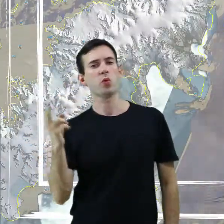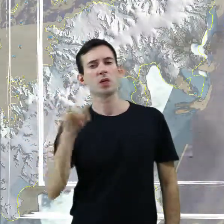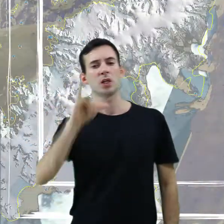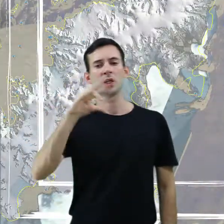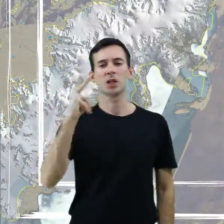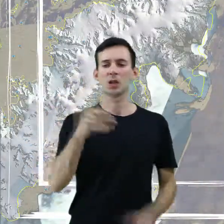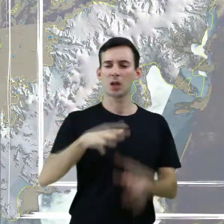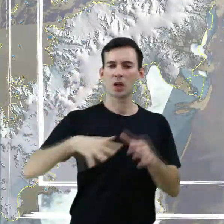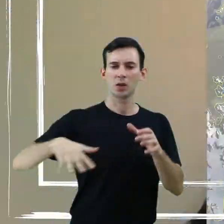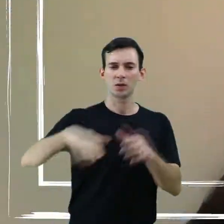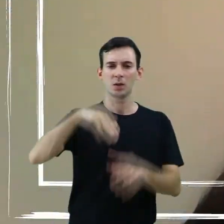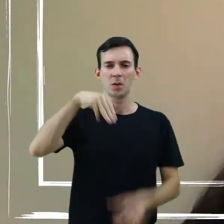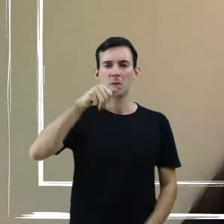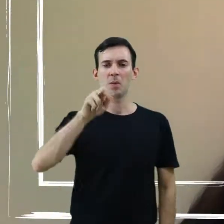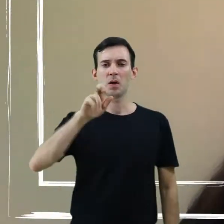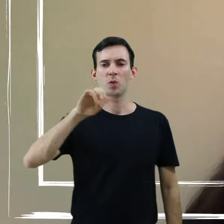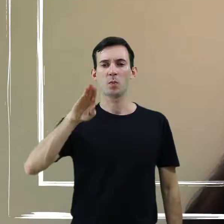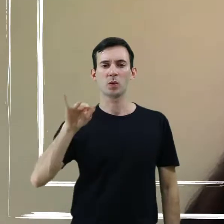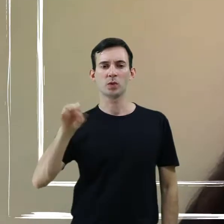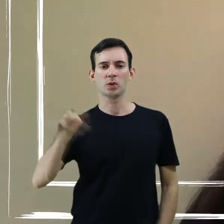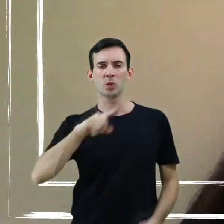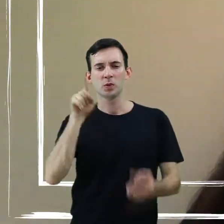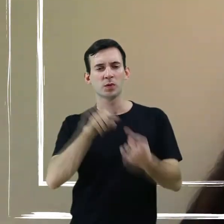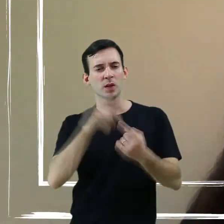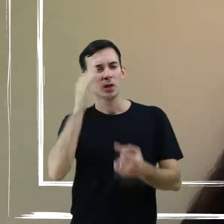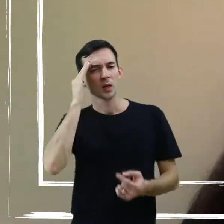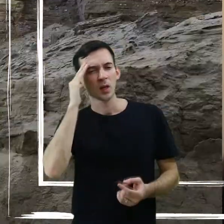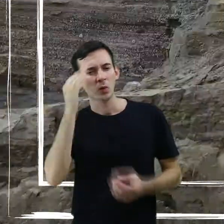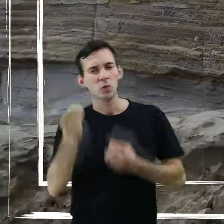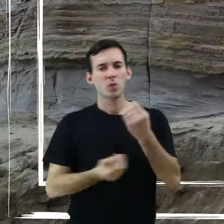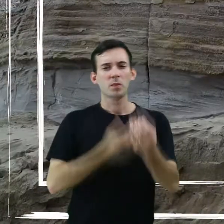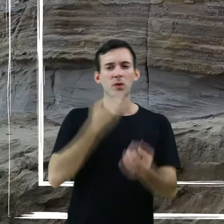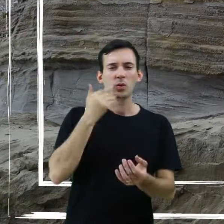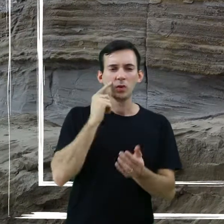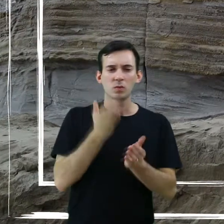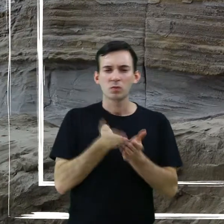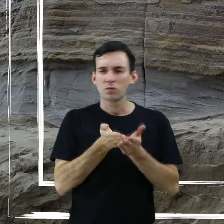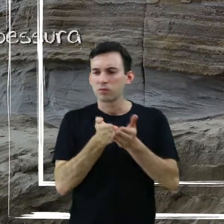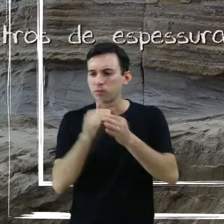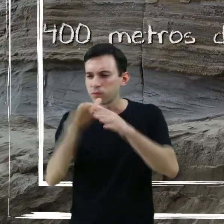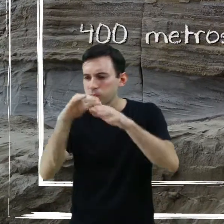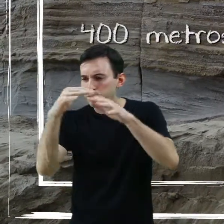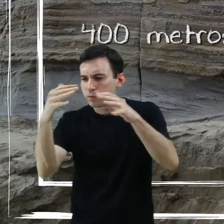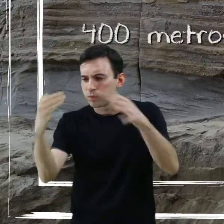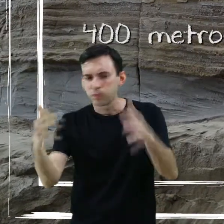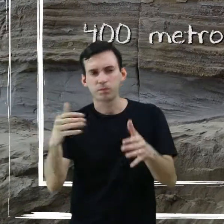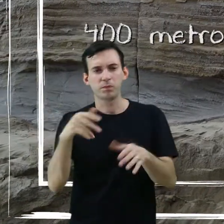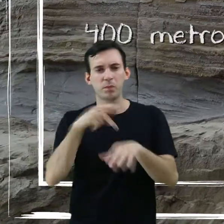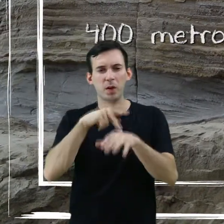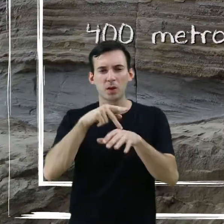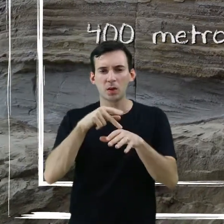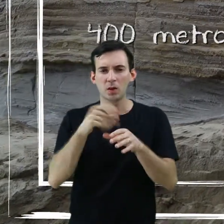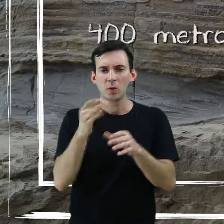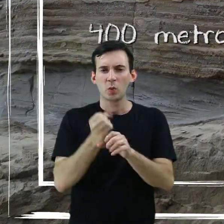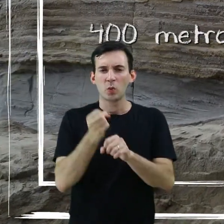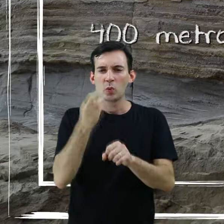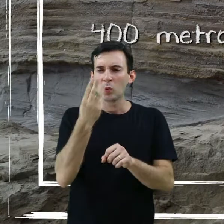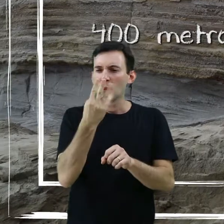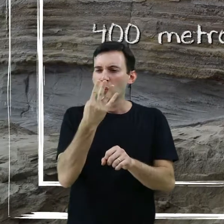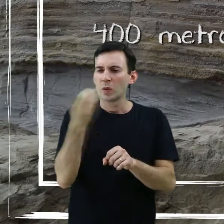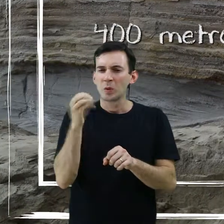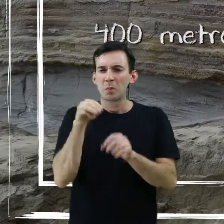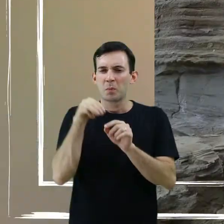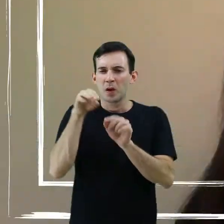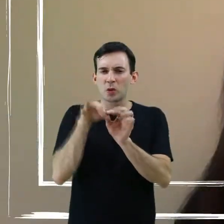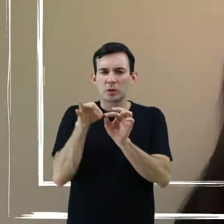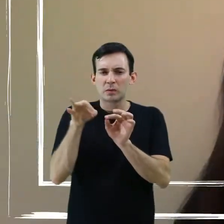melhor como toda aquela exposição de rochas, que se calcula que chega a mais ou menos 400 metros de espessura, como